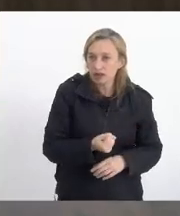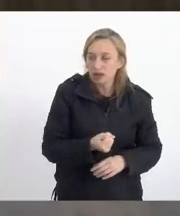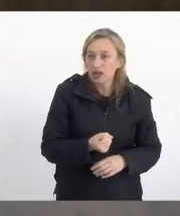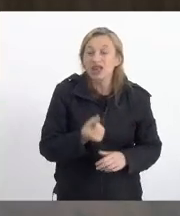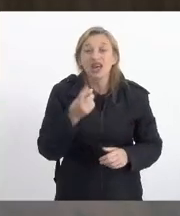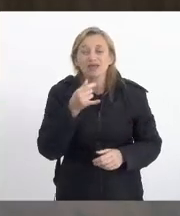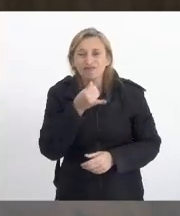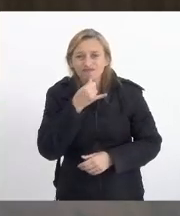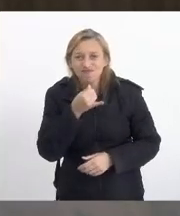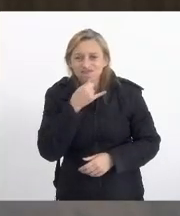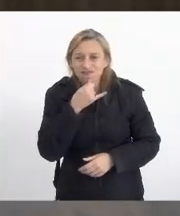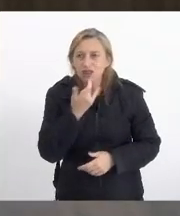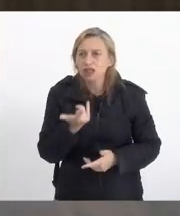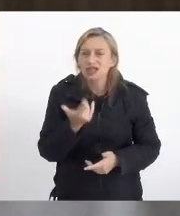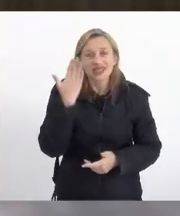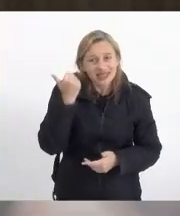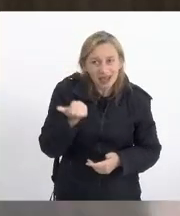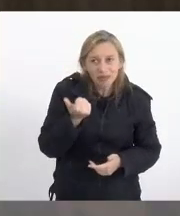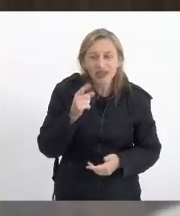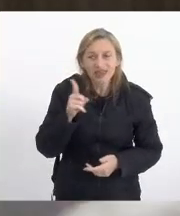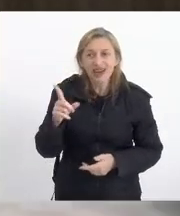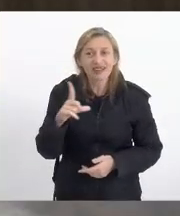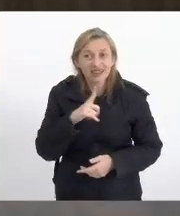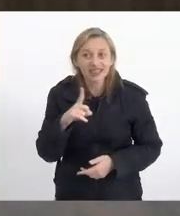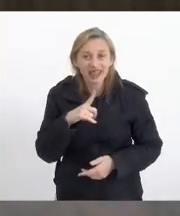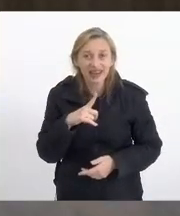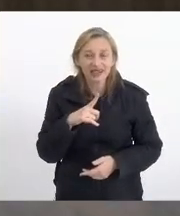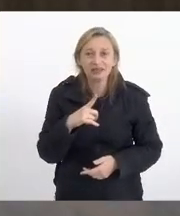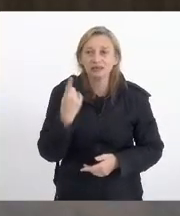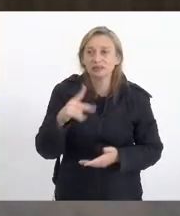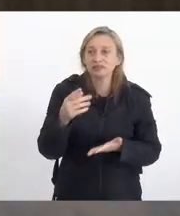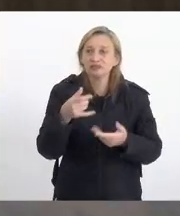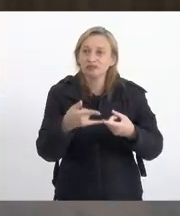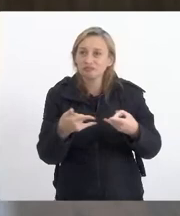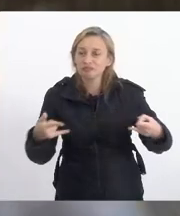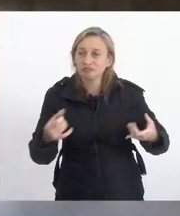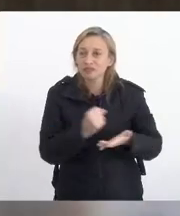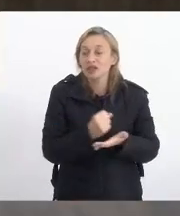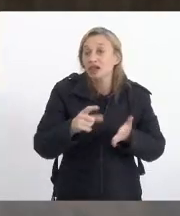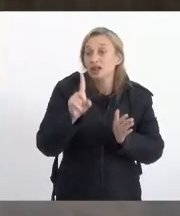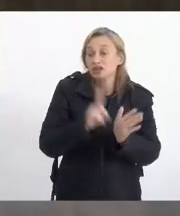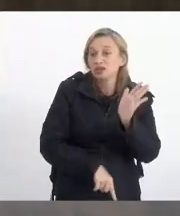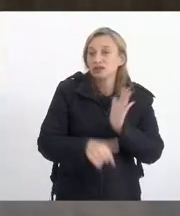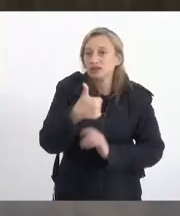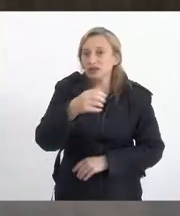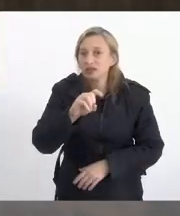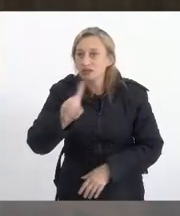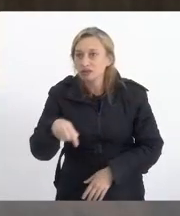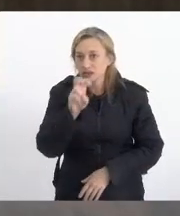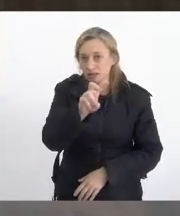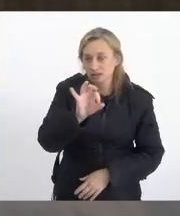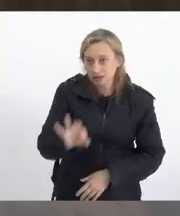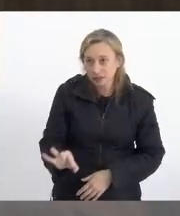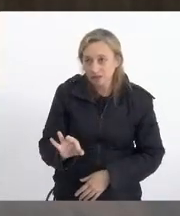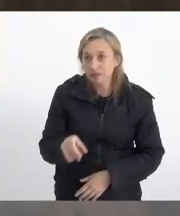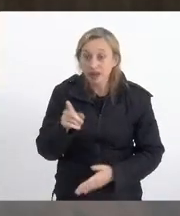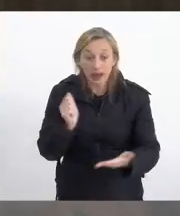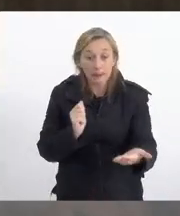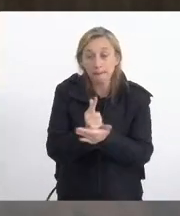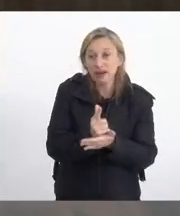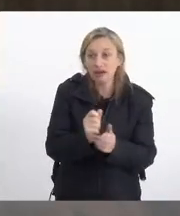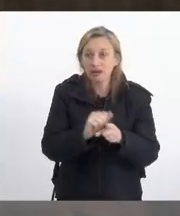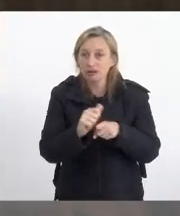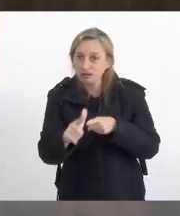é muito triste saber que ela tem, em seu contra-cheque, um desconto de 10,5%. Ela paga